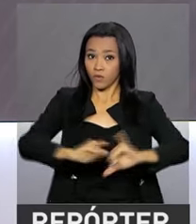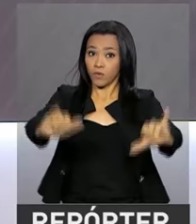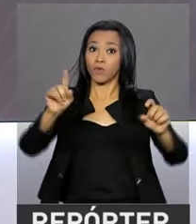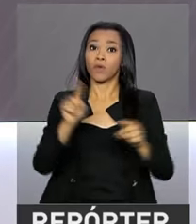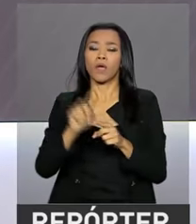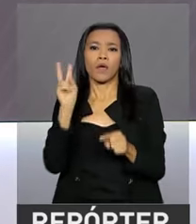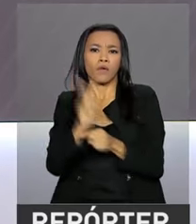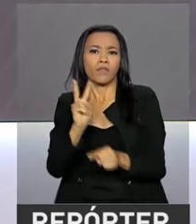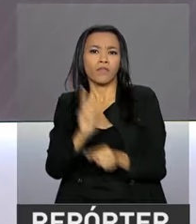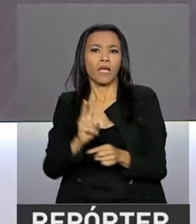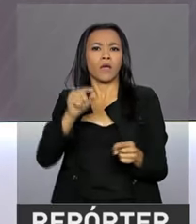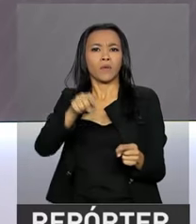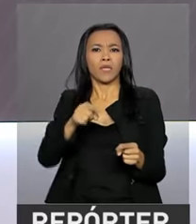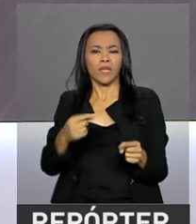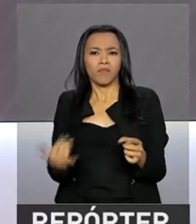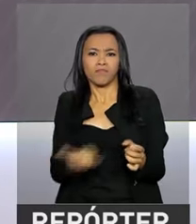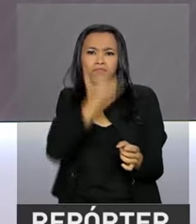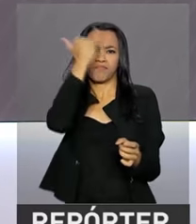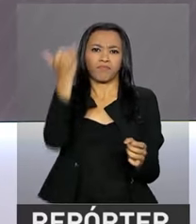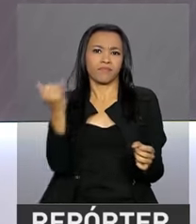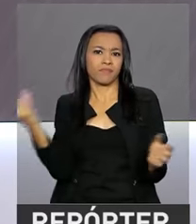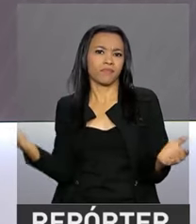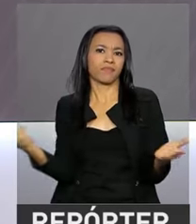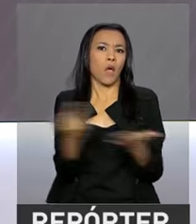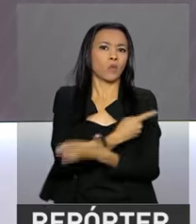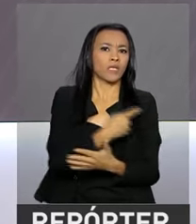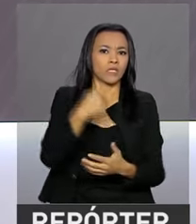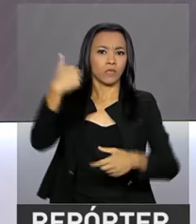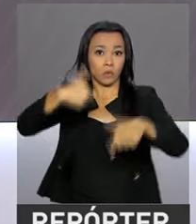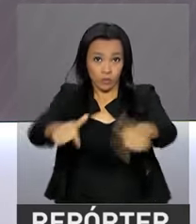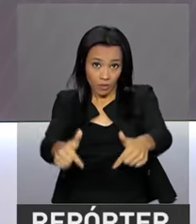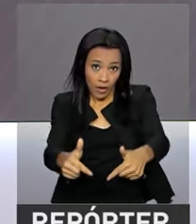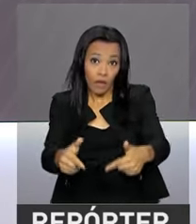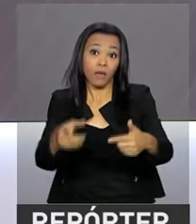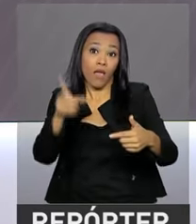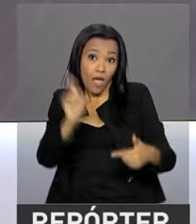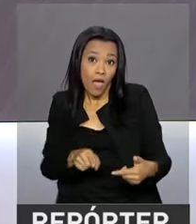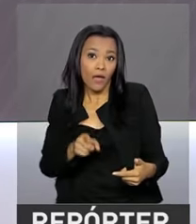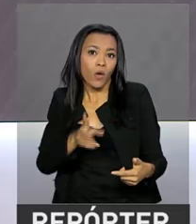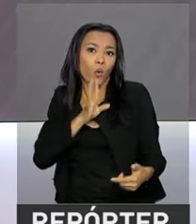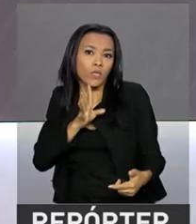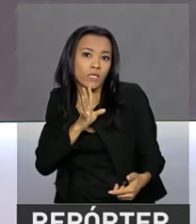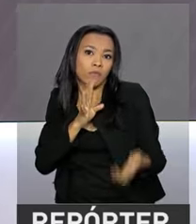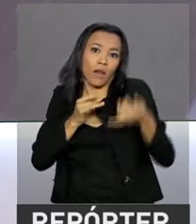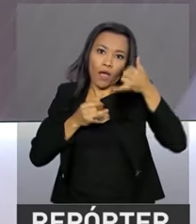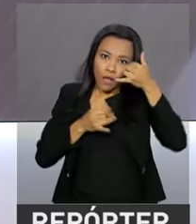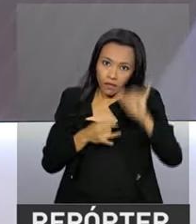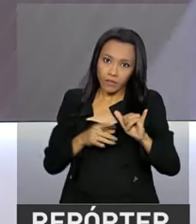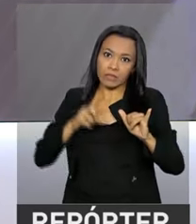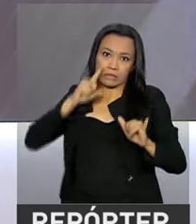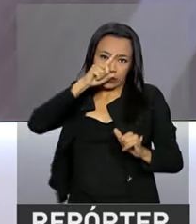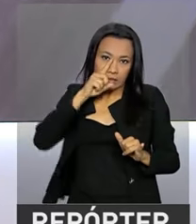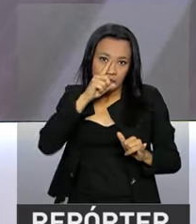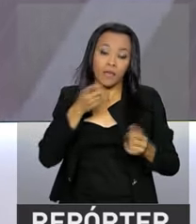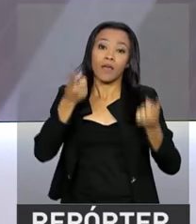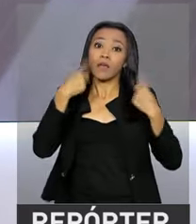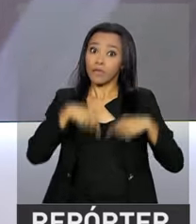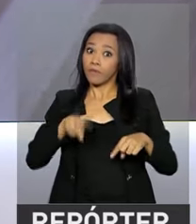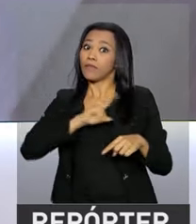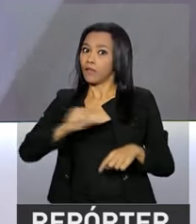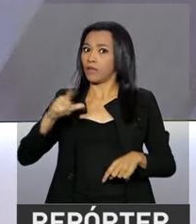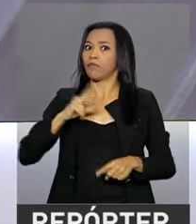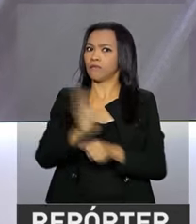de acidentes do trabalho o tema deste ano é conhecer para prevenir e um dos destaques será a fiscalização nas rodovias